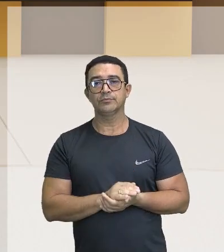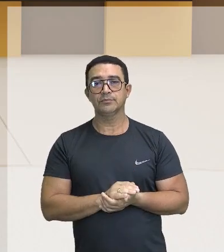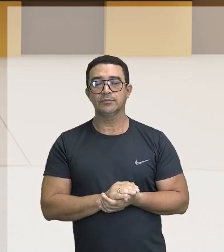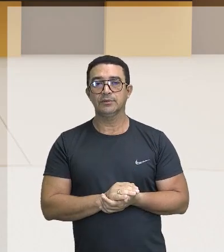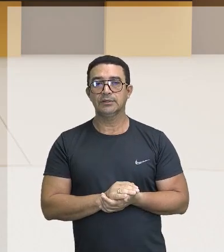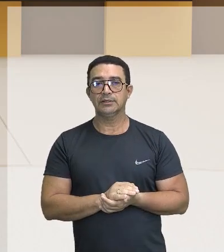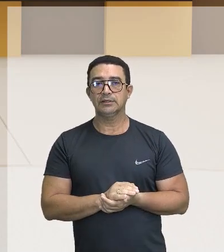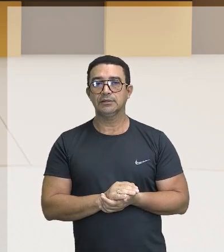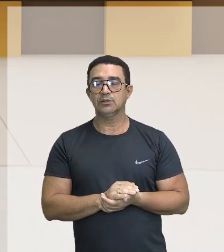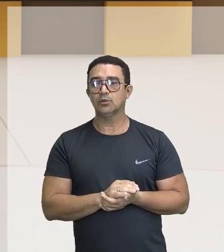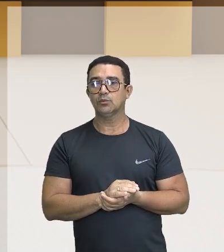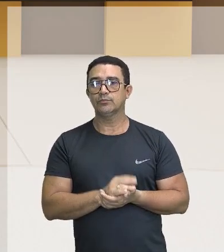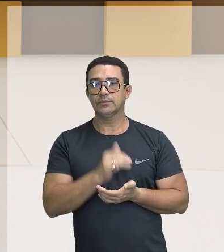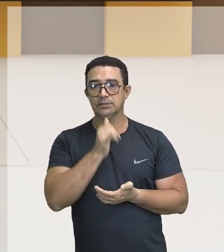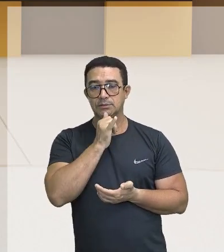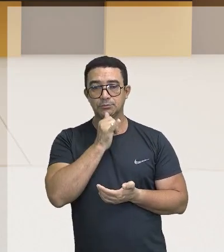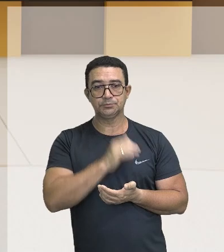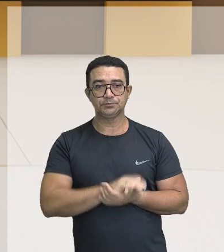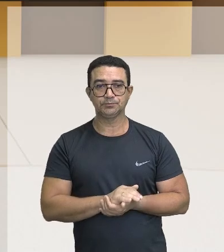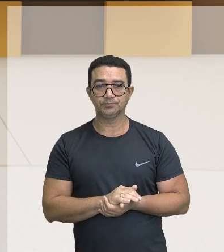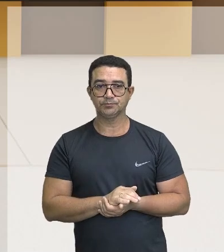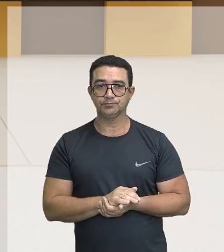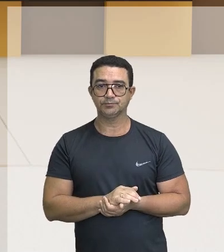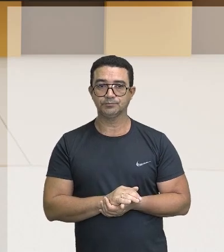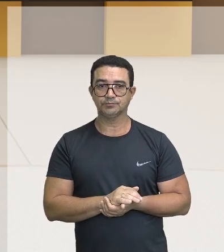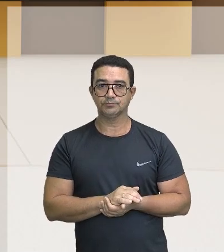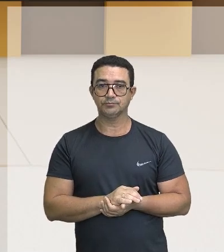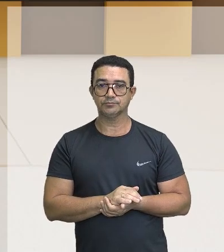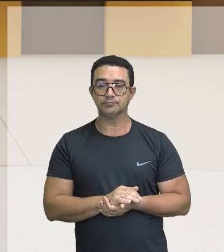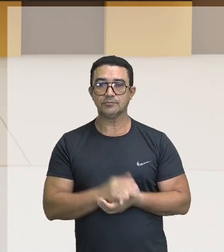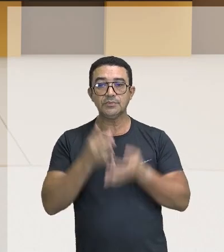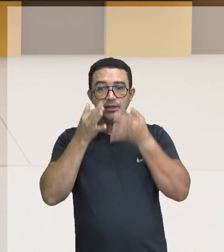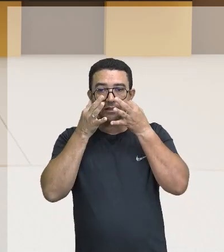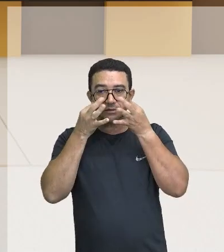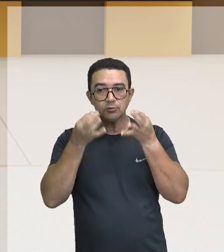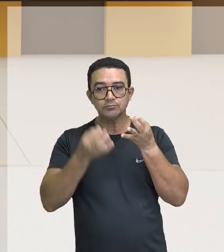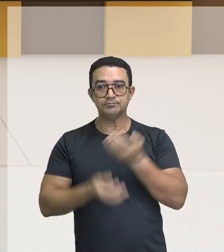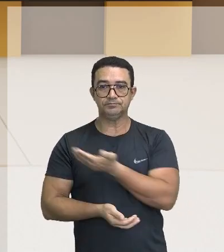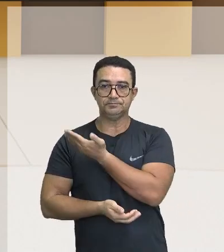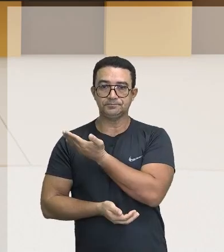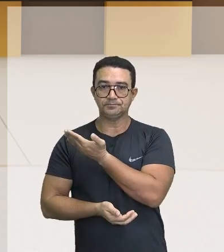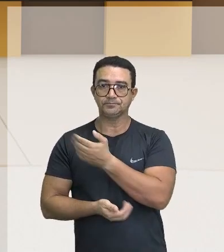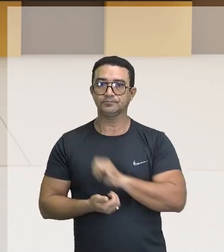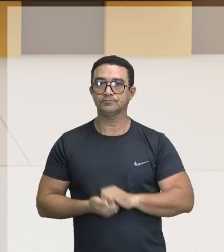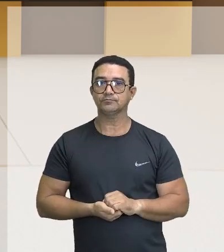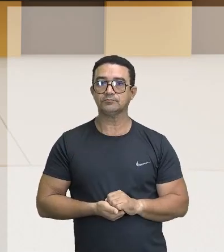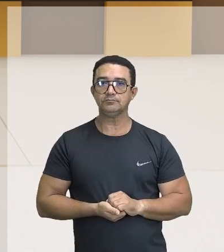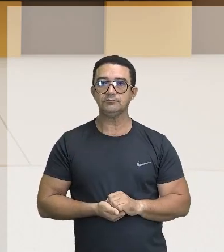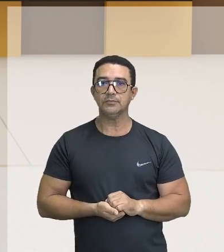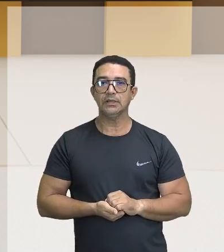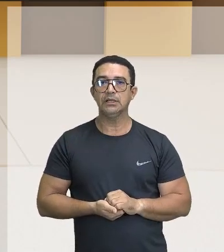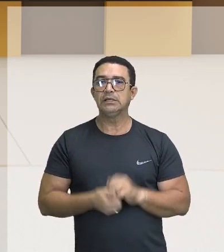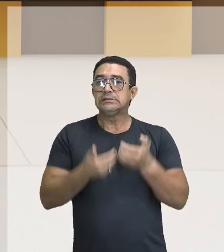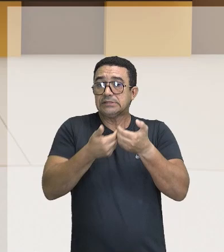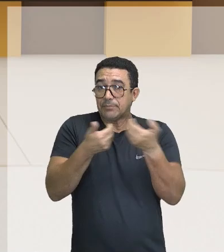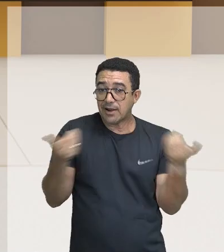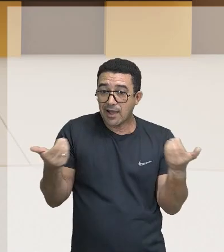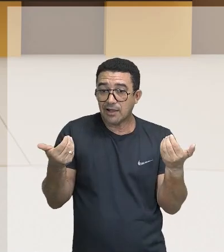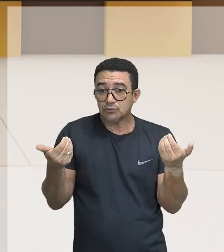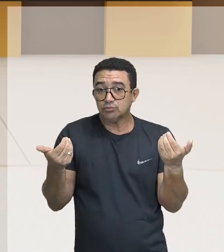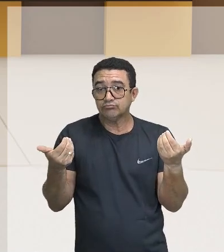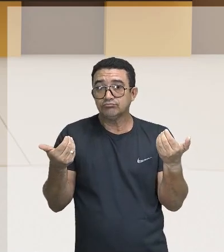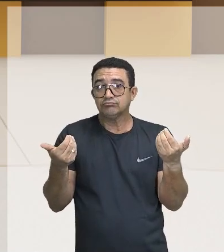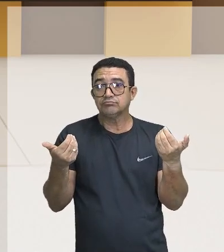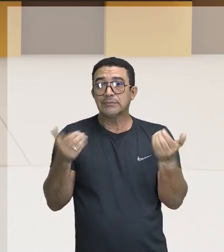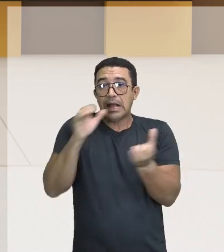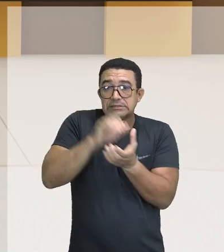os seguintes casos. Olha lá, atenção aí no nosso próximo croma. Nós temos aí separados, nós